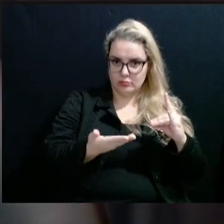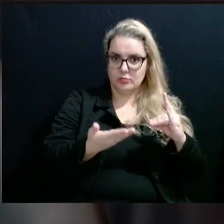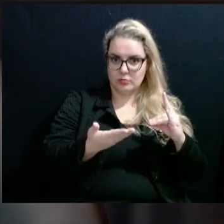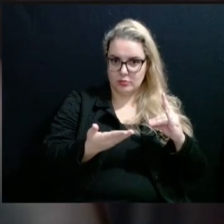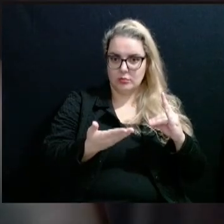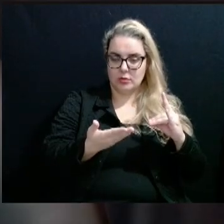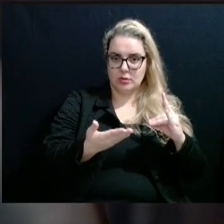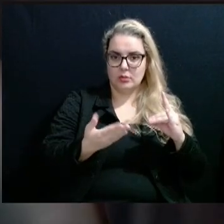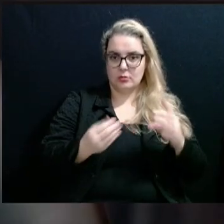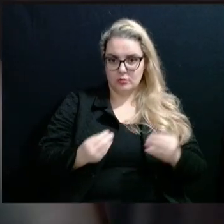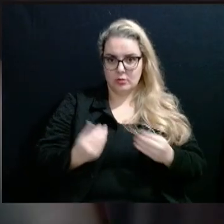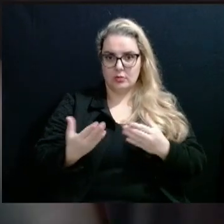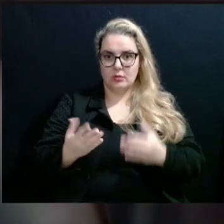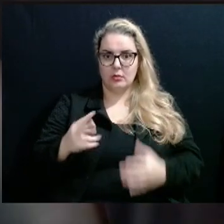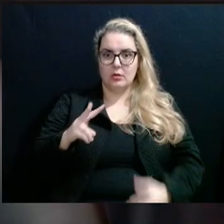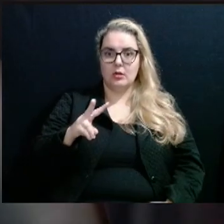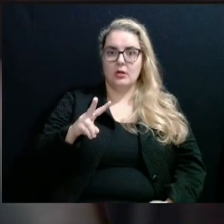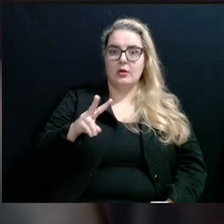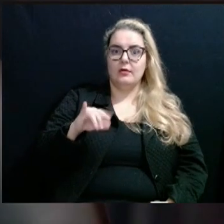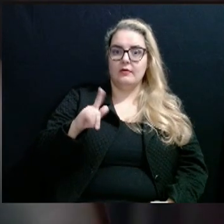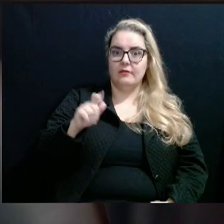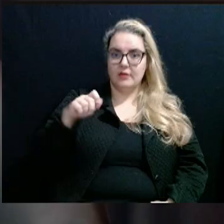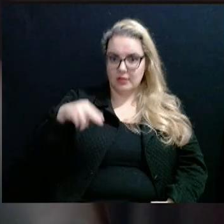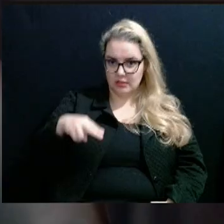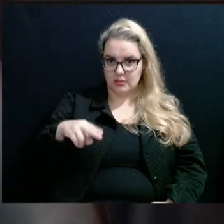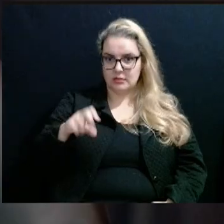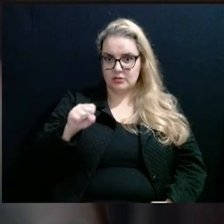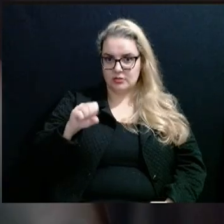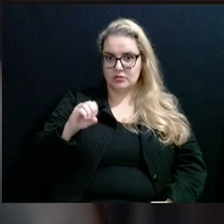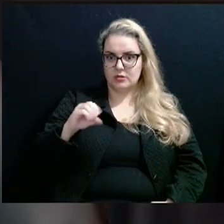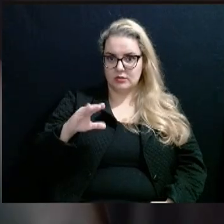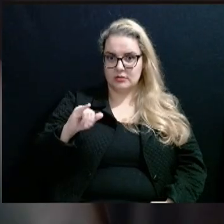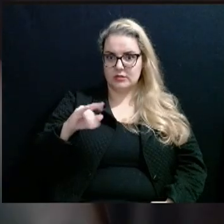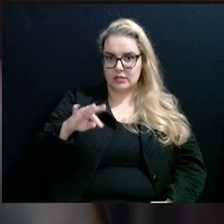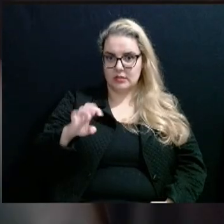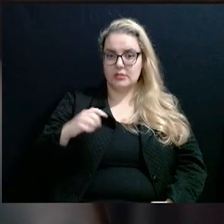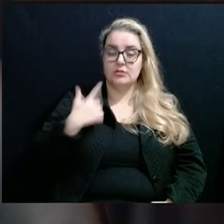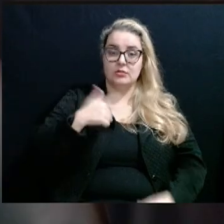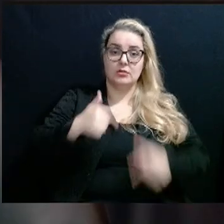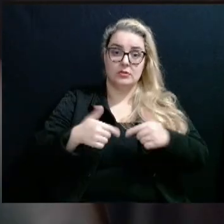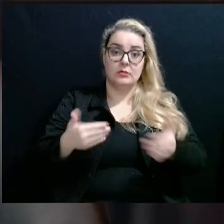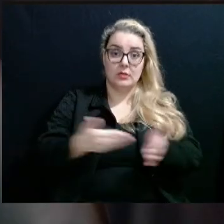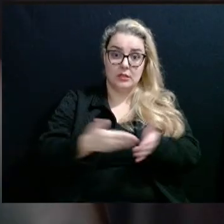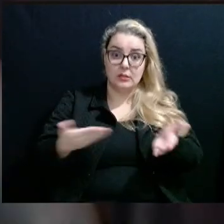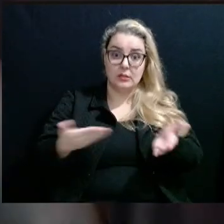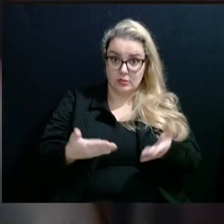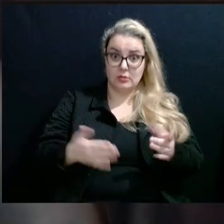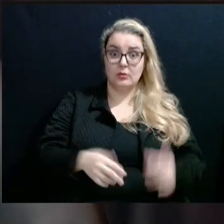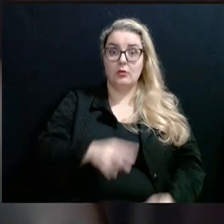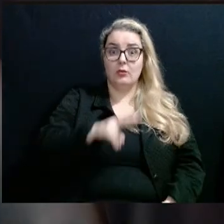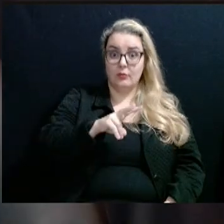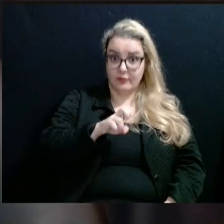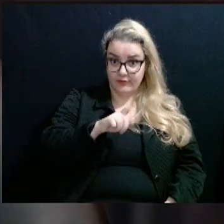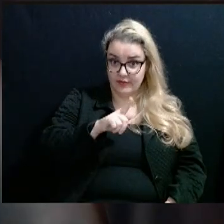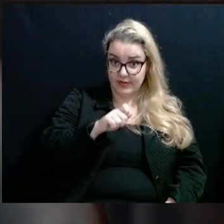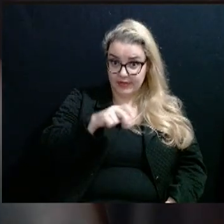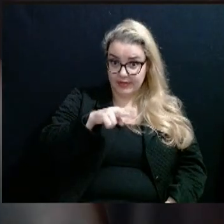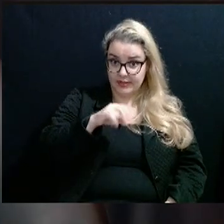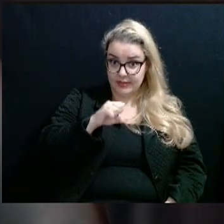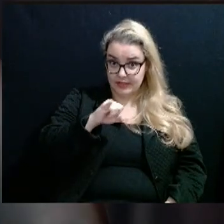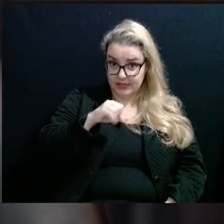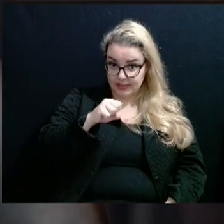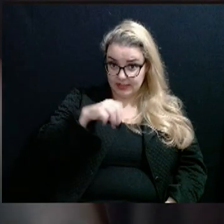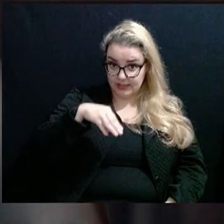Vegan Society e que a gente trabalha até hoje. O veganismo, como eu falei, que implica em muito